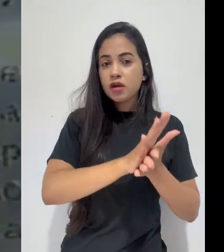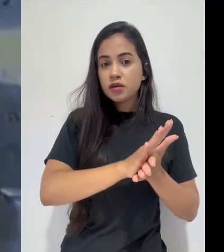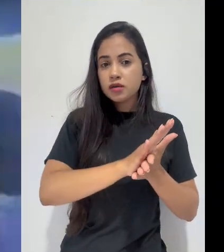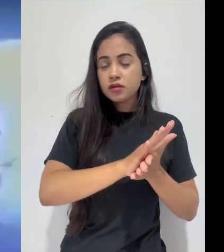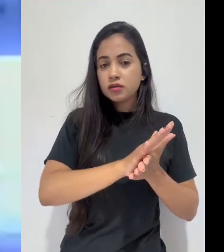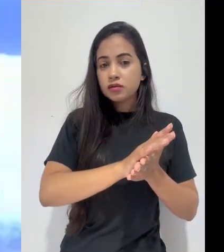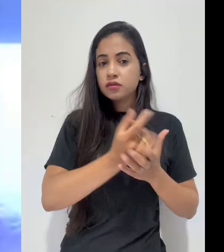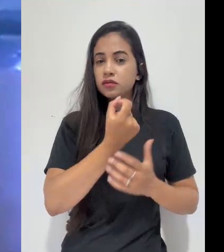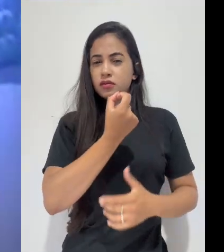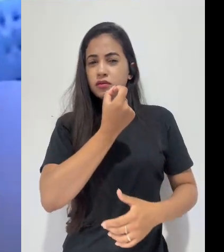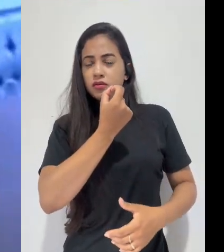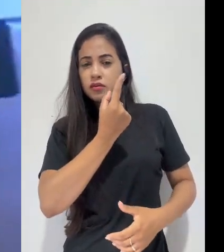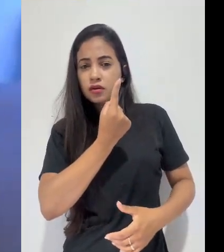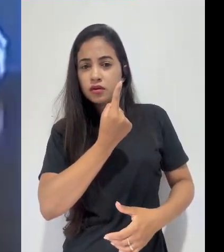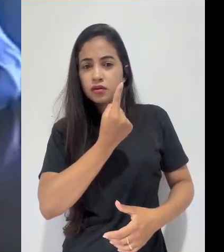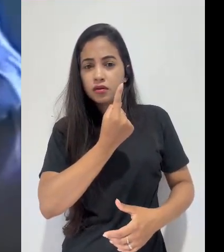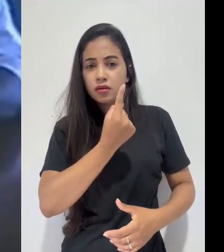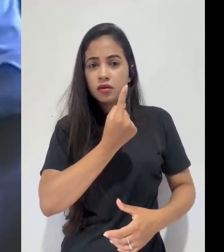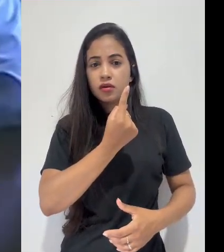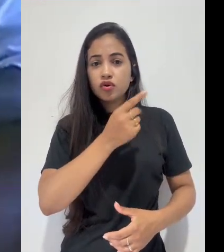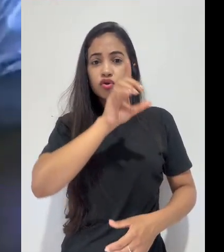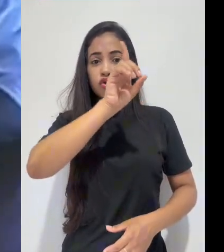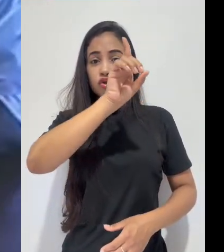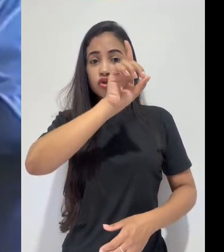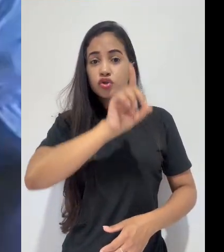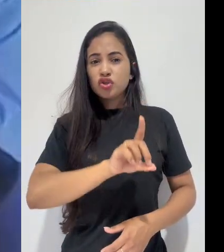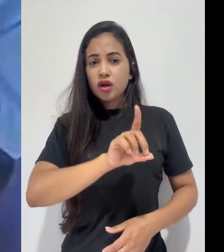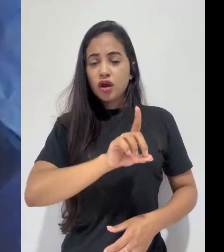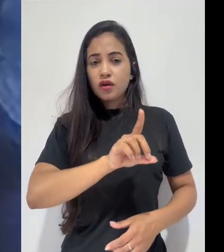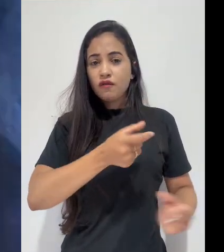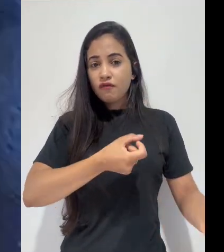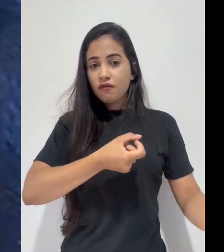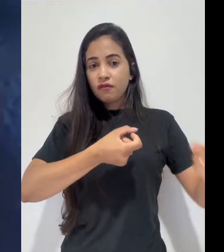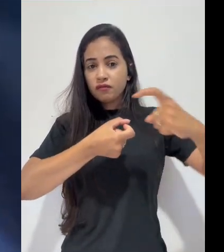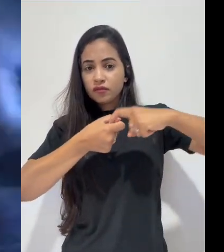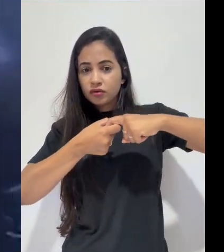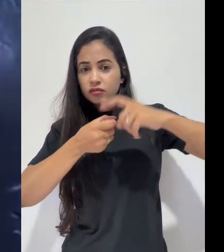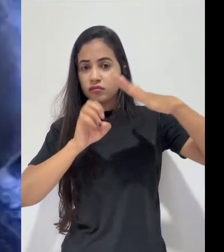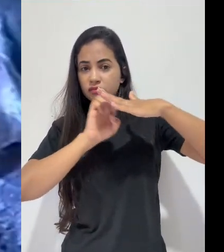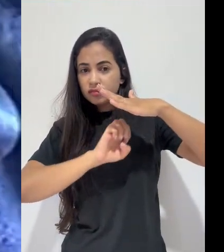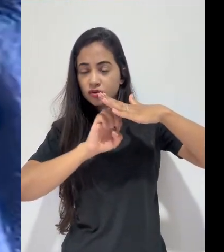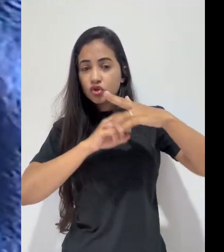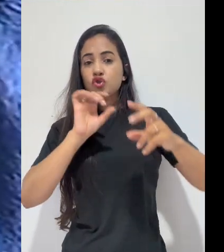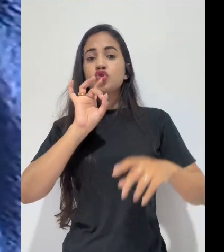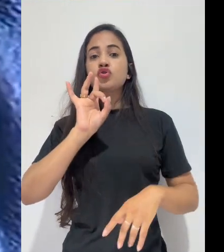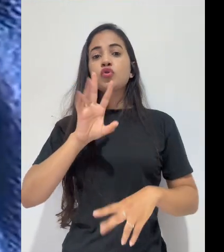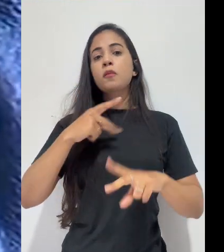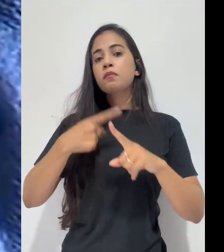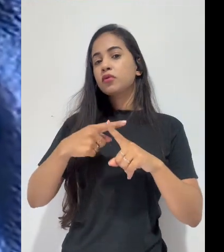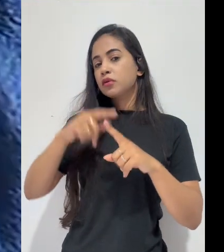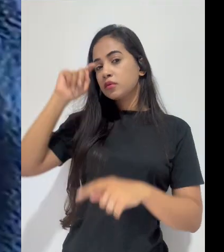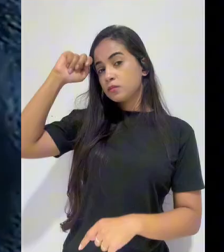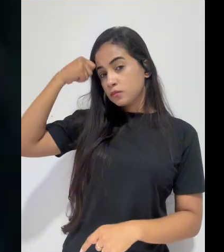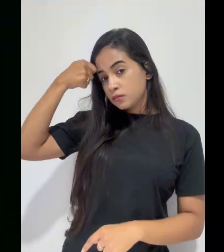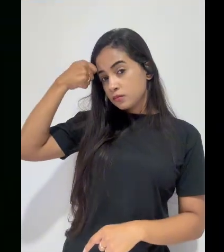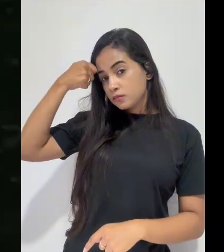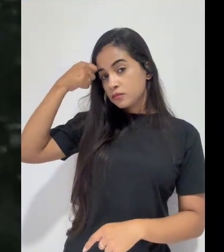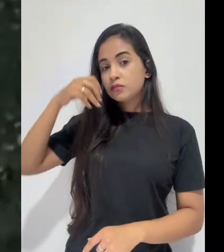estaria praticando essa justiça se reconhecesse a ele o direito à reintegração por ser negro.